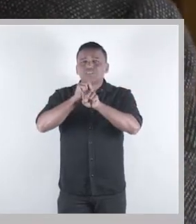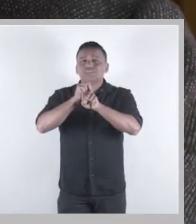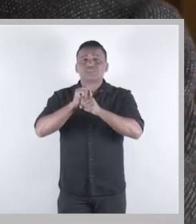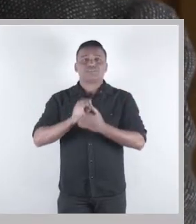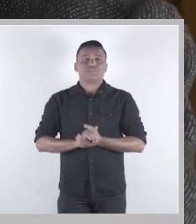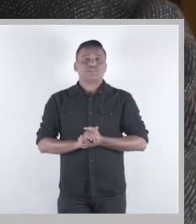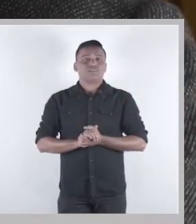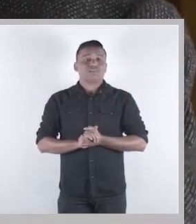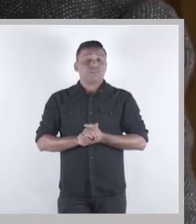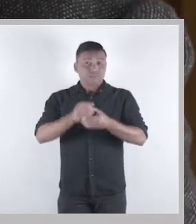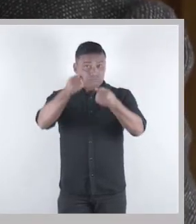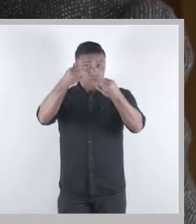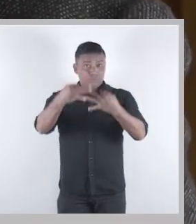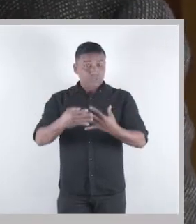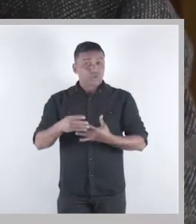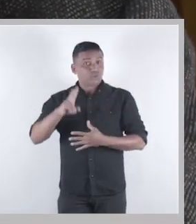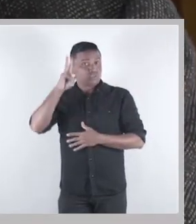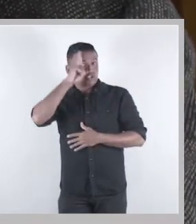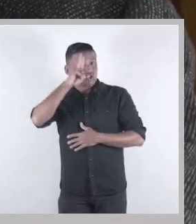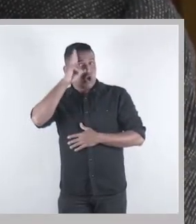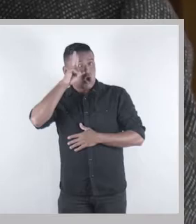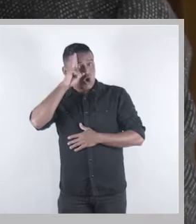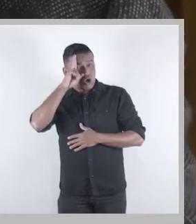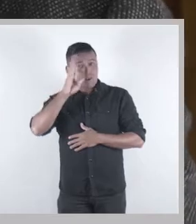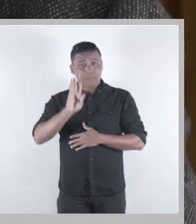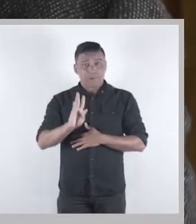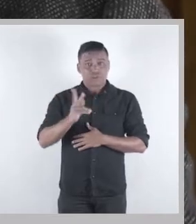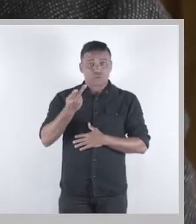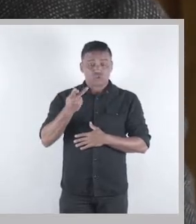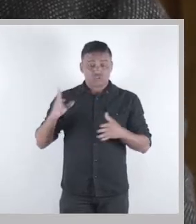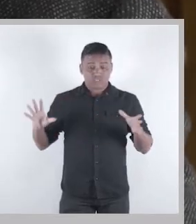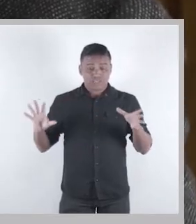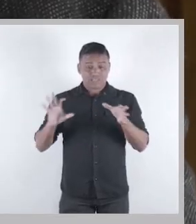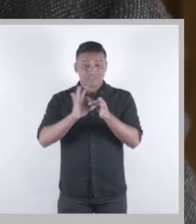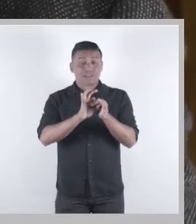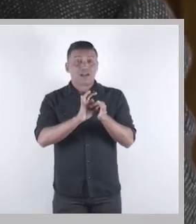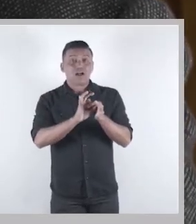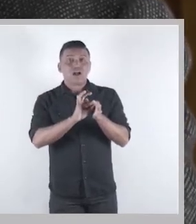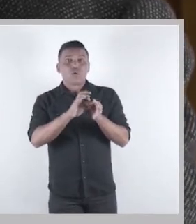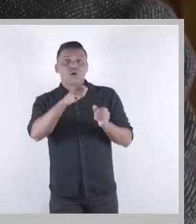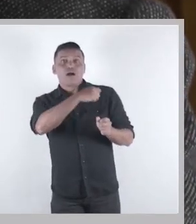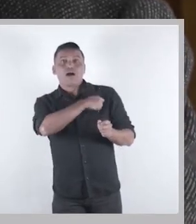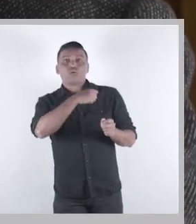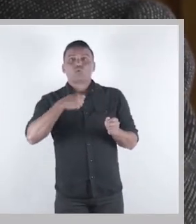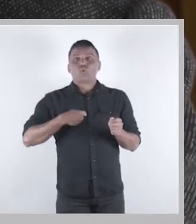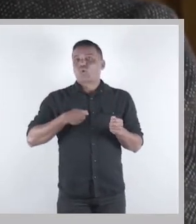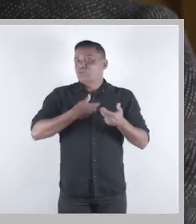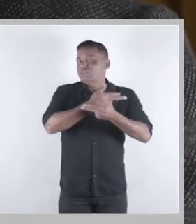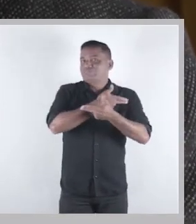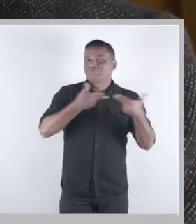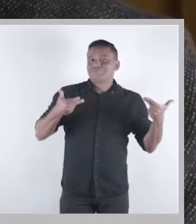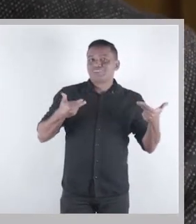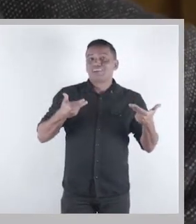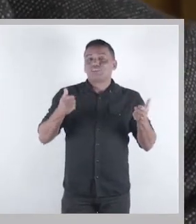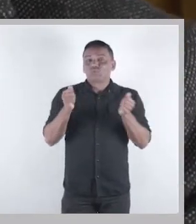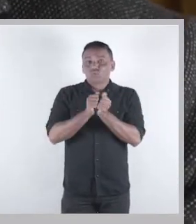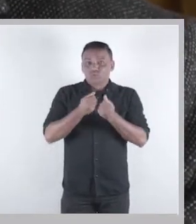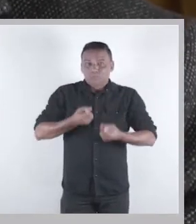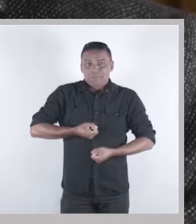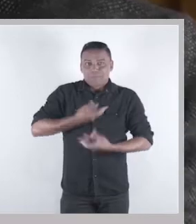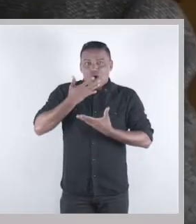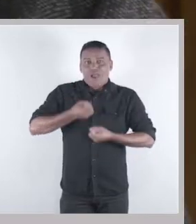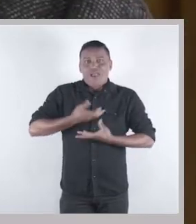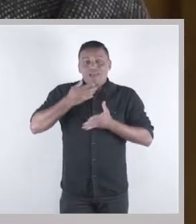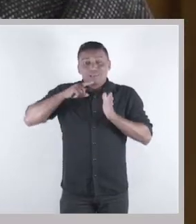Horizonte com os Escritores e os seus poetas e o trabalho bem que eu pude me aprofundar mais conhecer melhor nessa essa produção